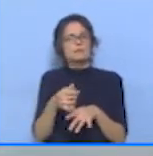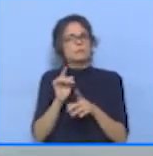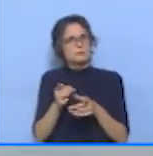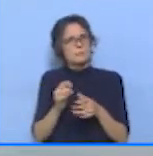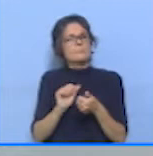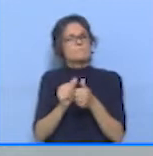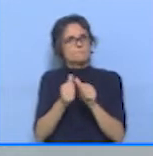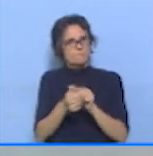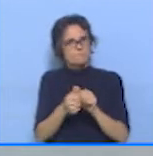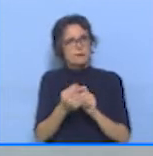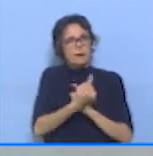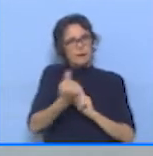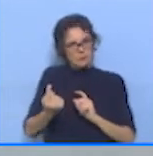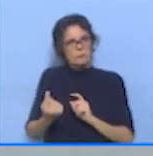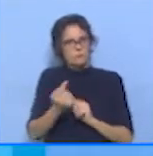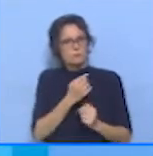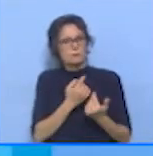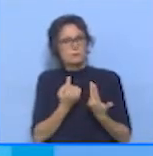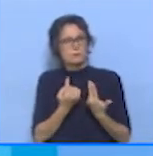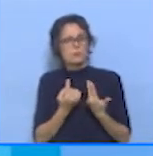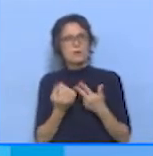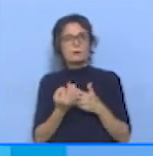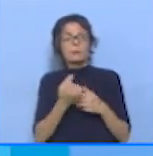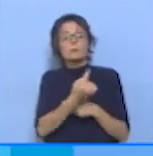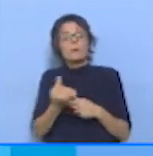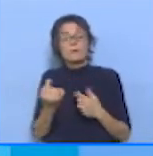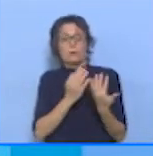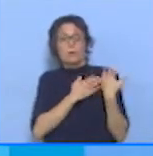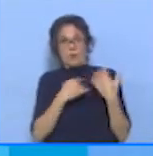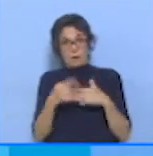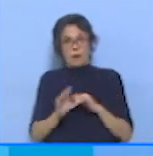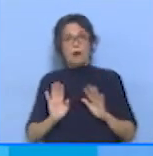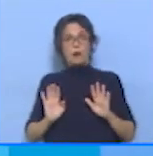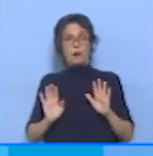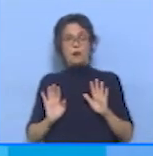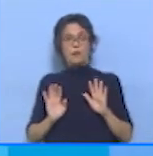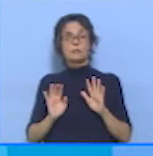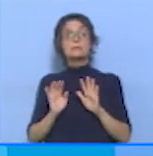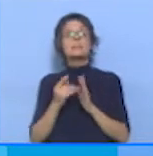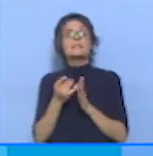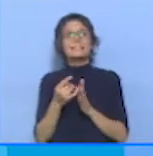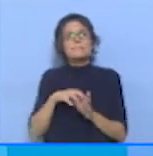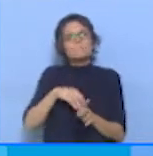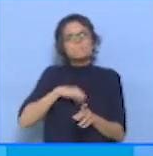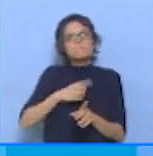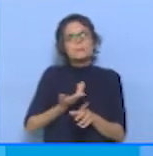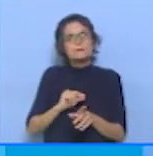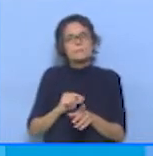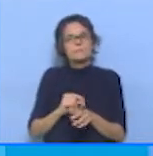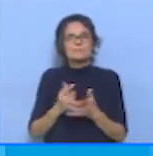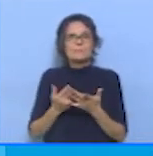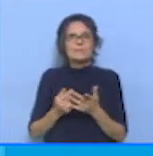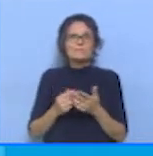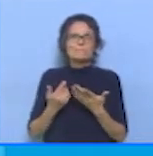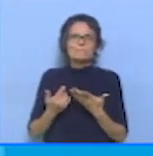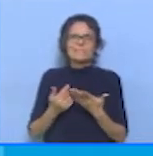nós. Estamos a sentir isso. Pois, e que todos temos responsabilidade. Apesar de tudo, sentimos também há muita inércia